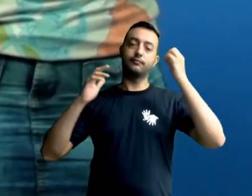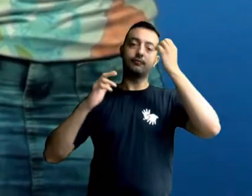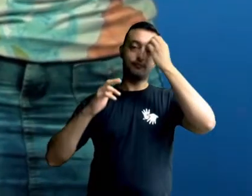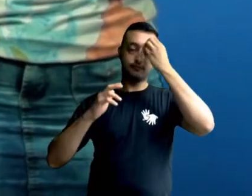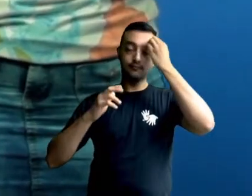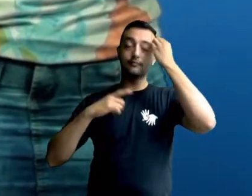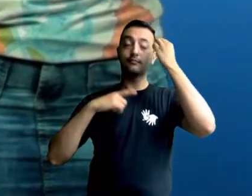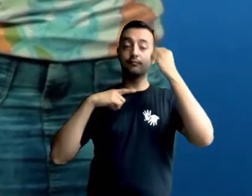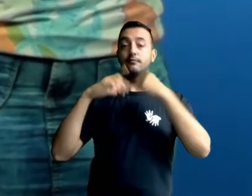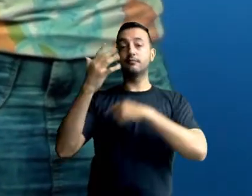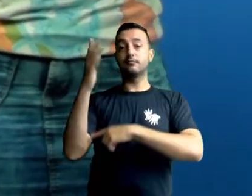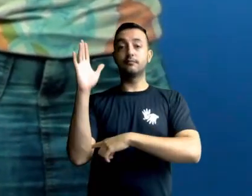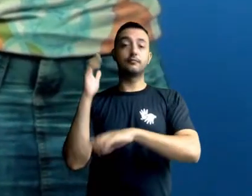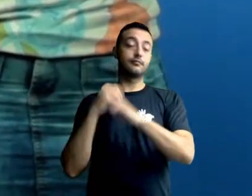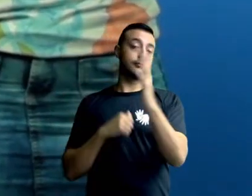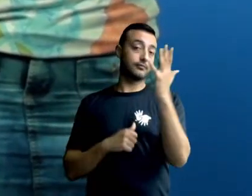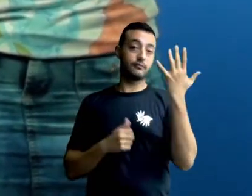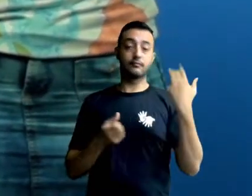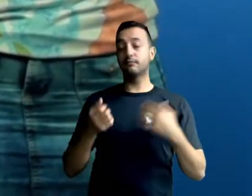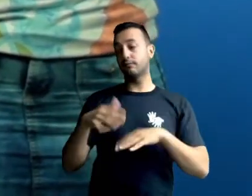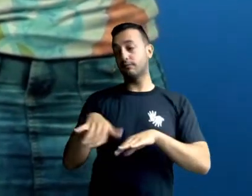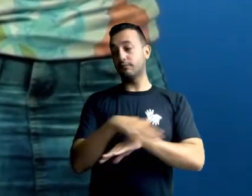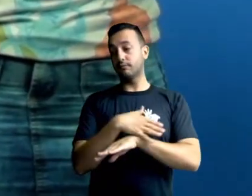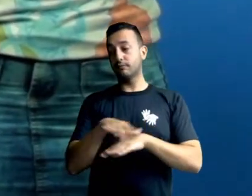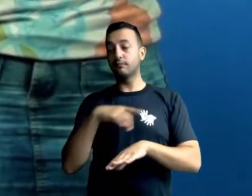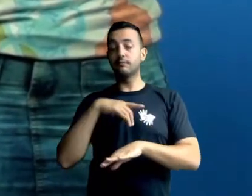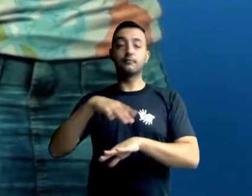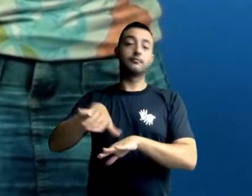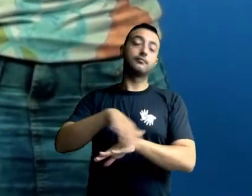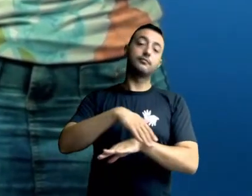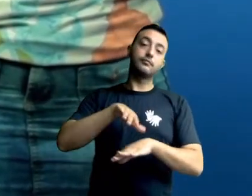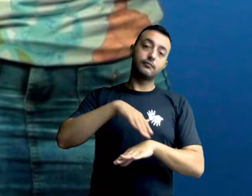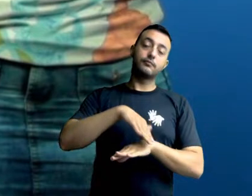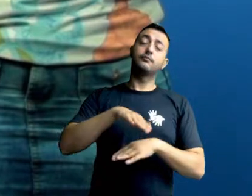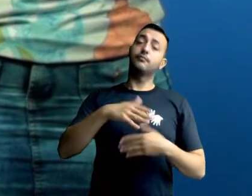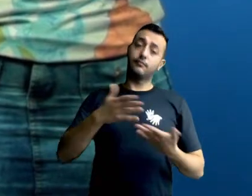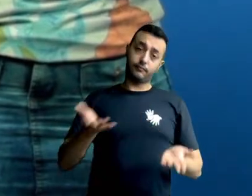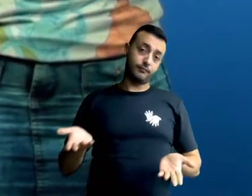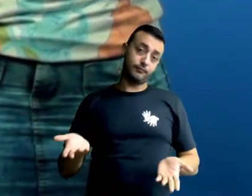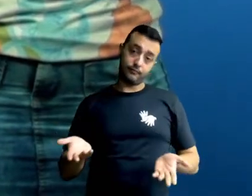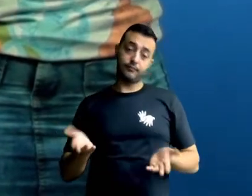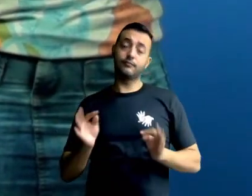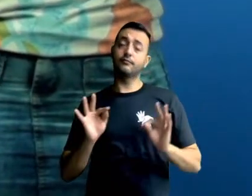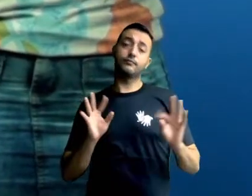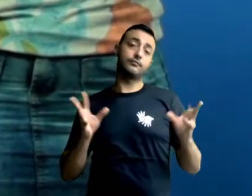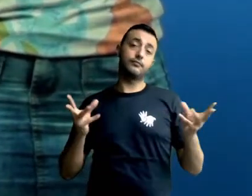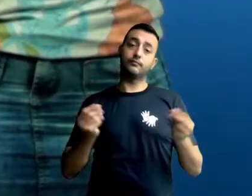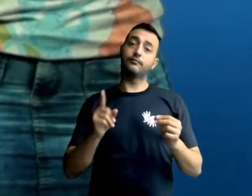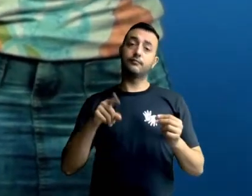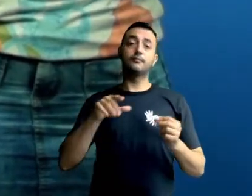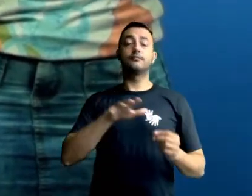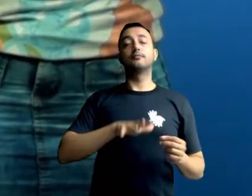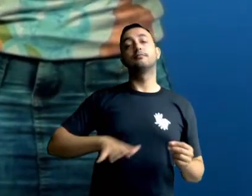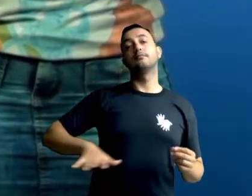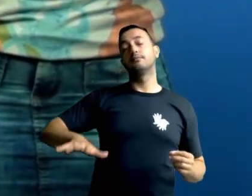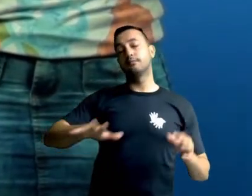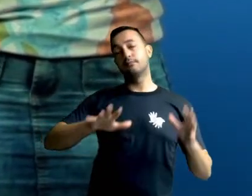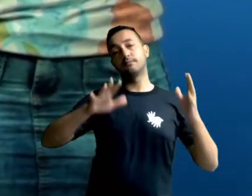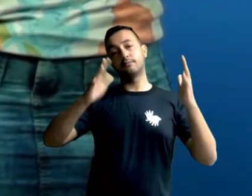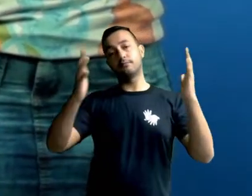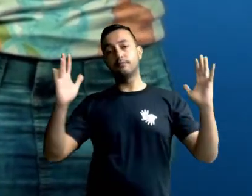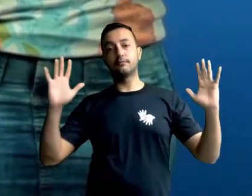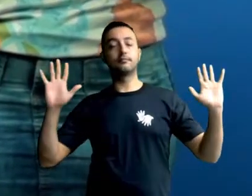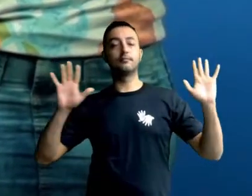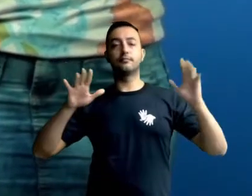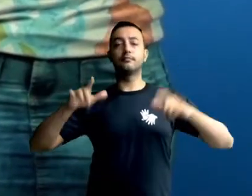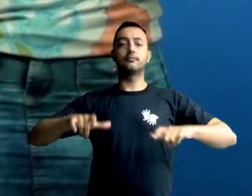Tanto a natureza, quanto se você sai na rua, a rua onde você está, onde você mora, tudo aquilo ali é o meio ambiente.